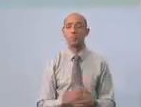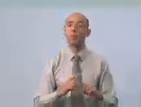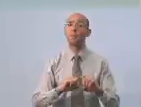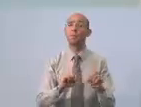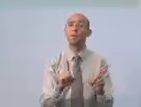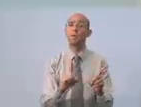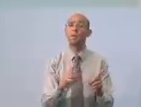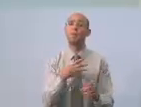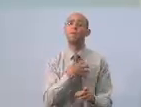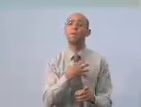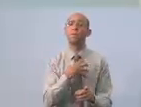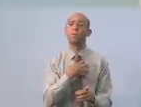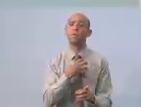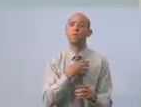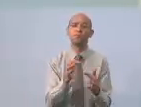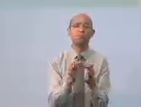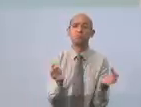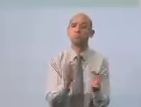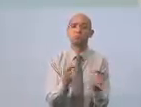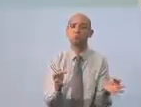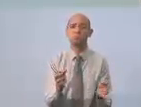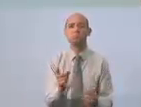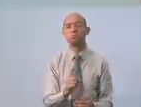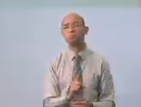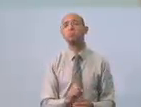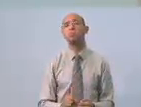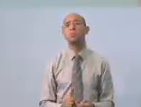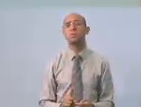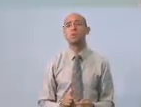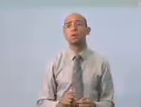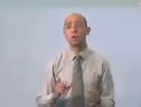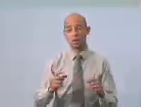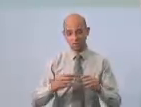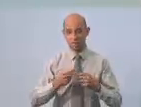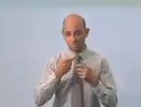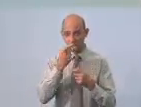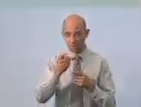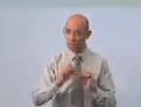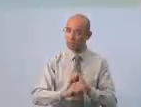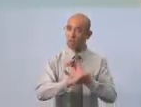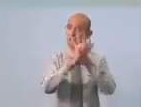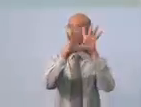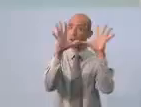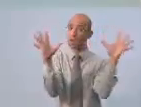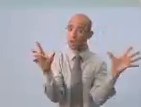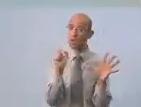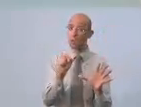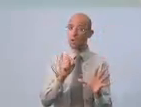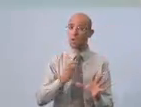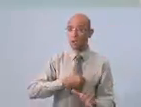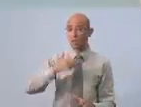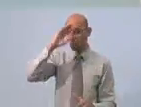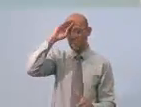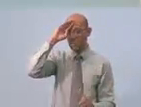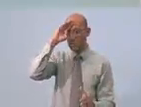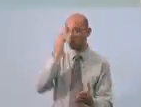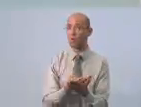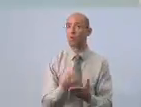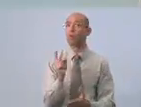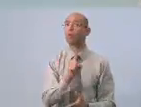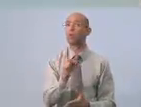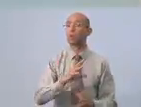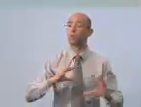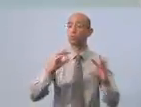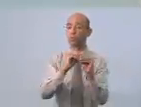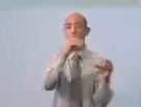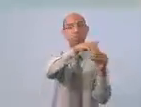de forma genérica, e eu quero aqui deixar claro que não acredito que todos que se elegeram